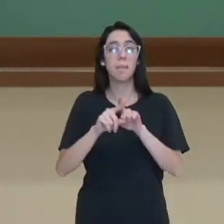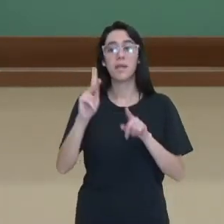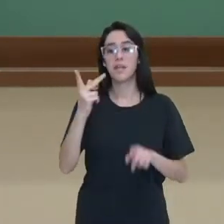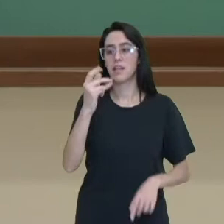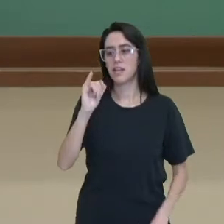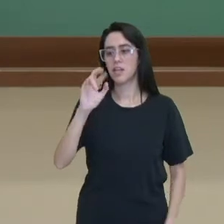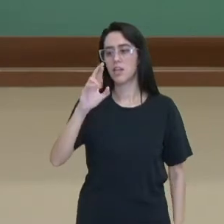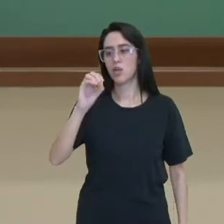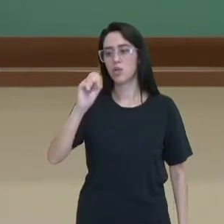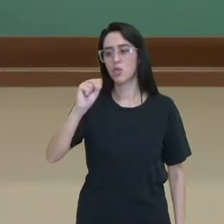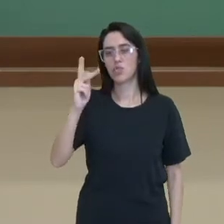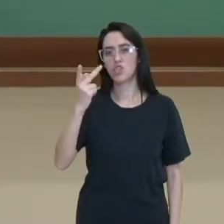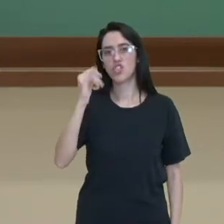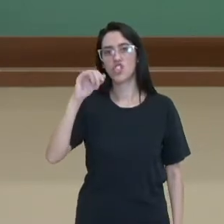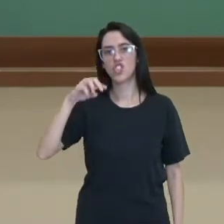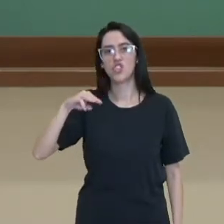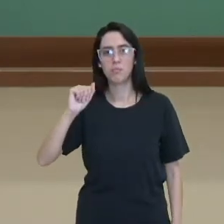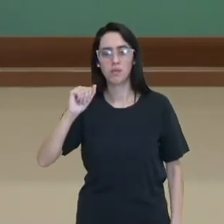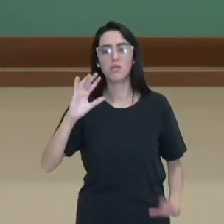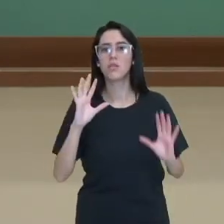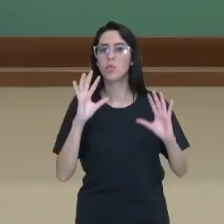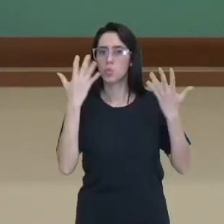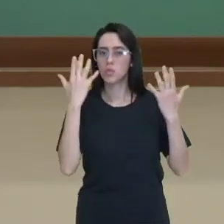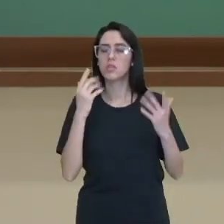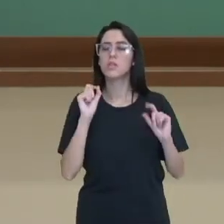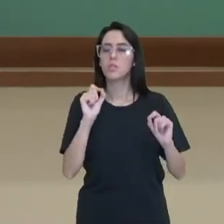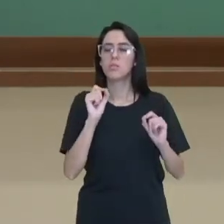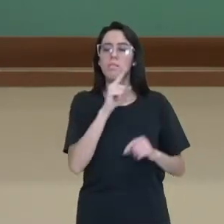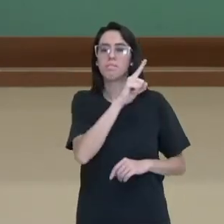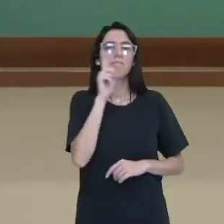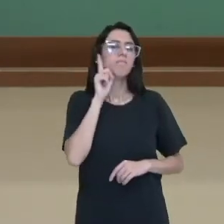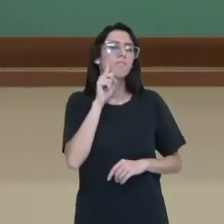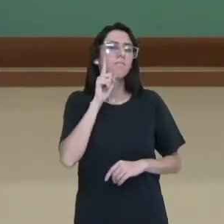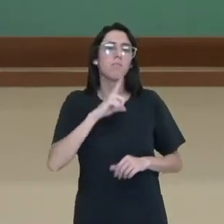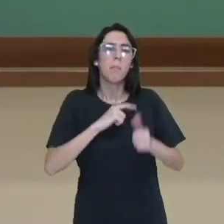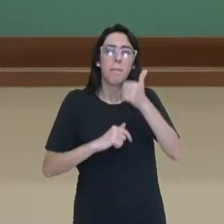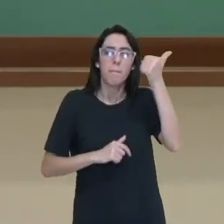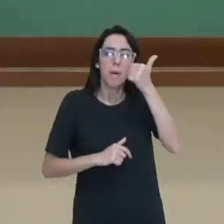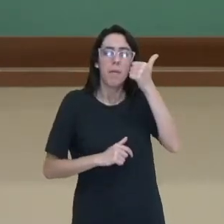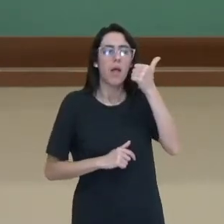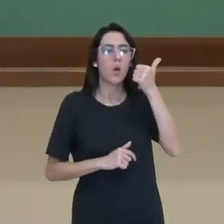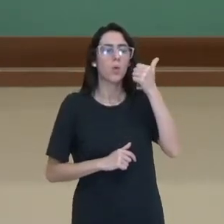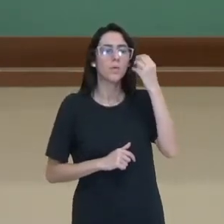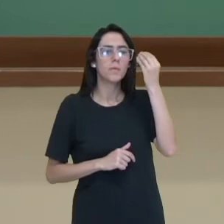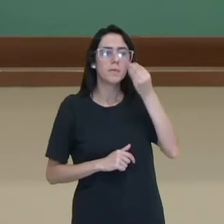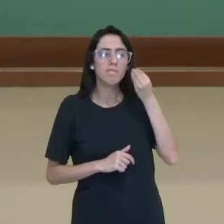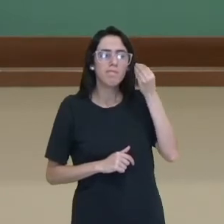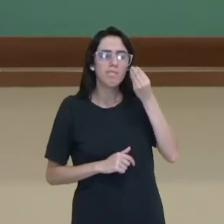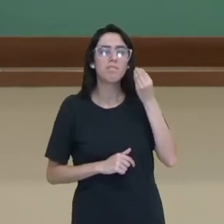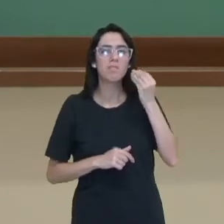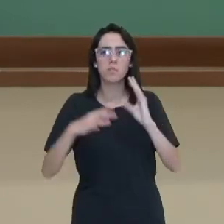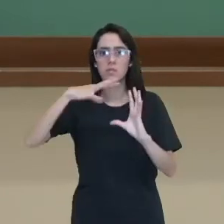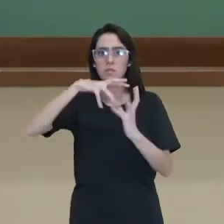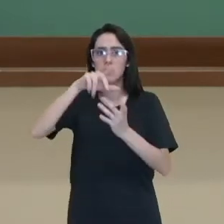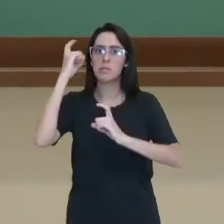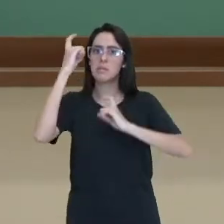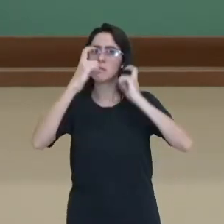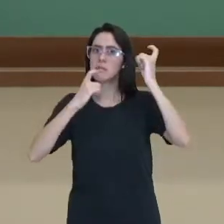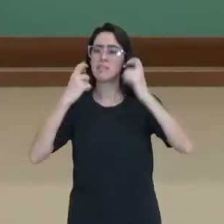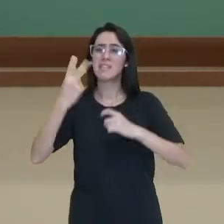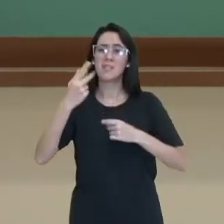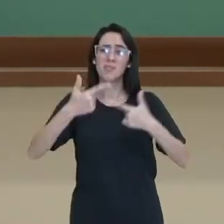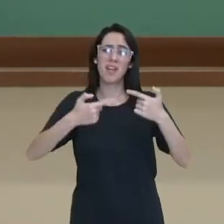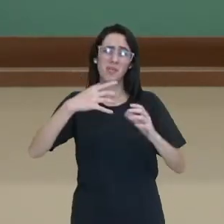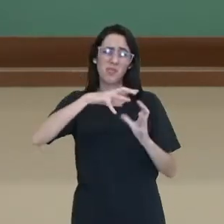de corrida nuclear. Quando os Estados Unidos realizam o primeiro teste, o mundo inteiro estava tão preocupado com o que estava acontecendo na Segunda